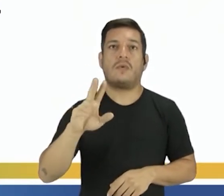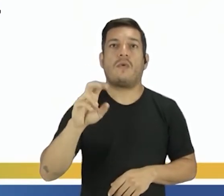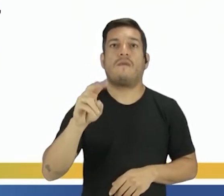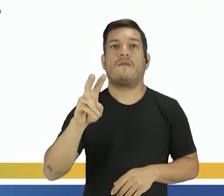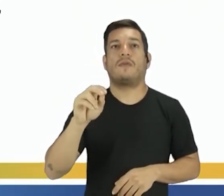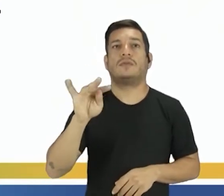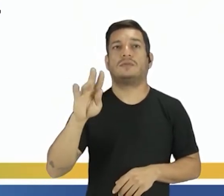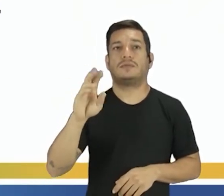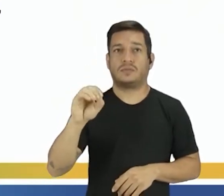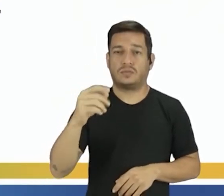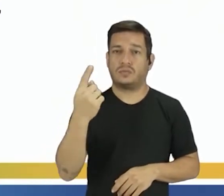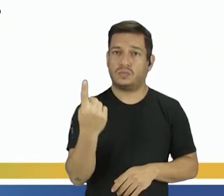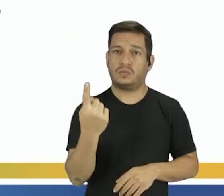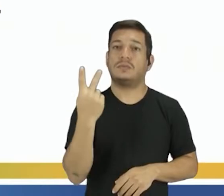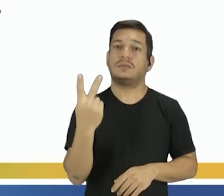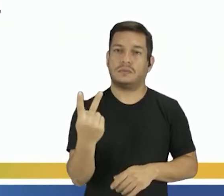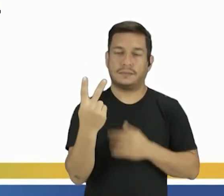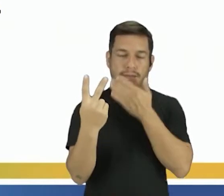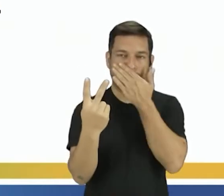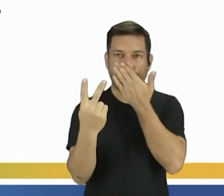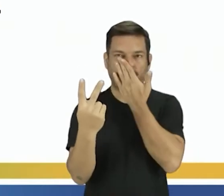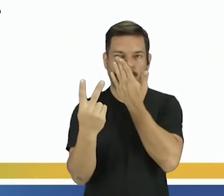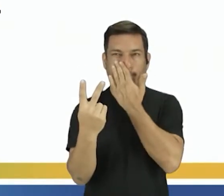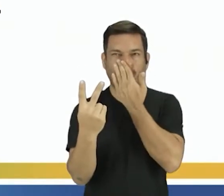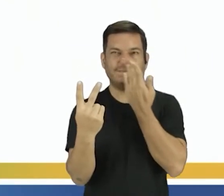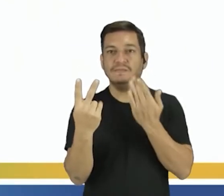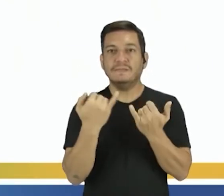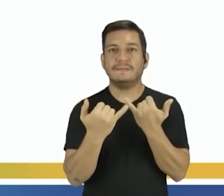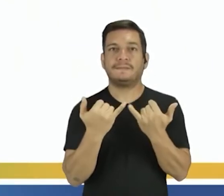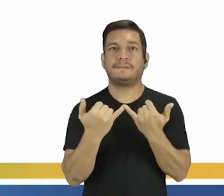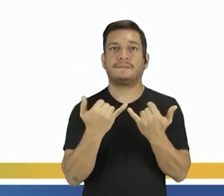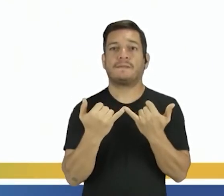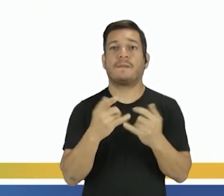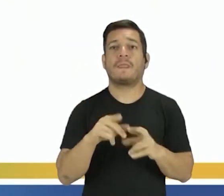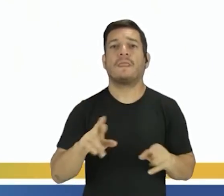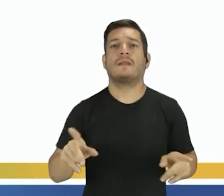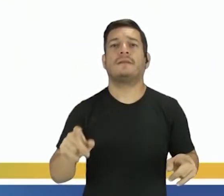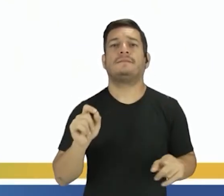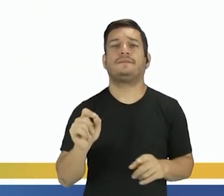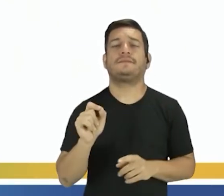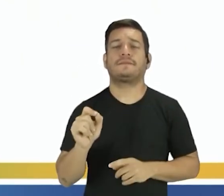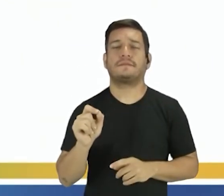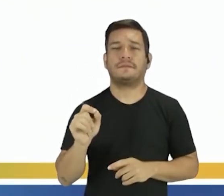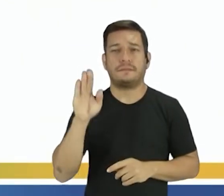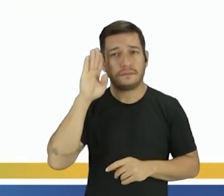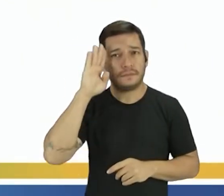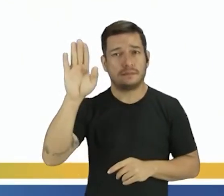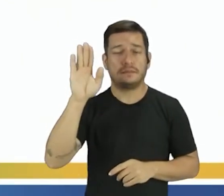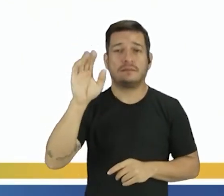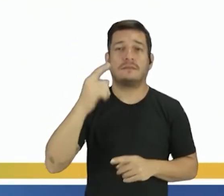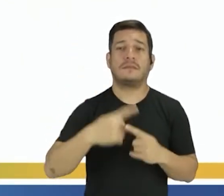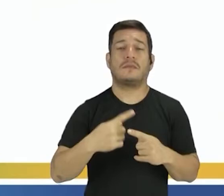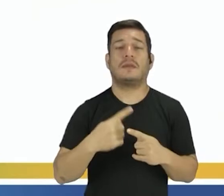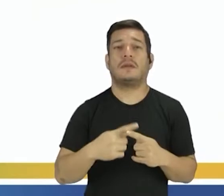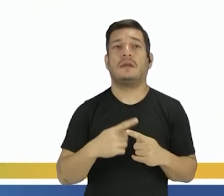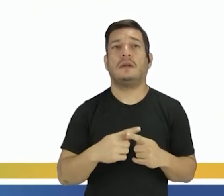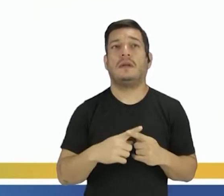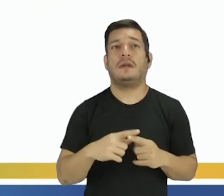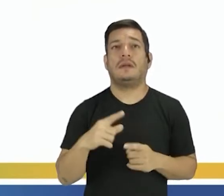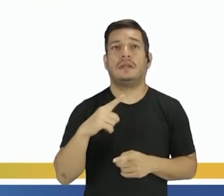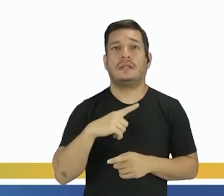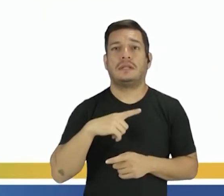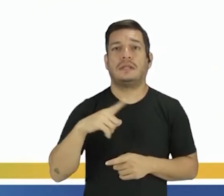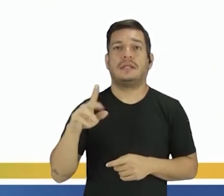ovócito 1 e o ovócito 2, tá? É muito parecido. A diferença principal é porque quando